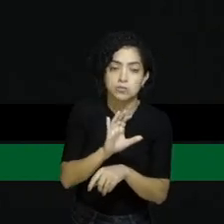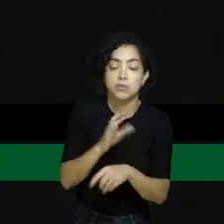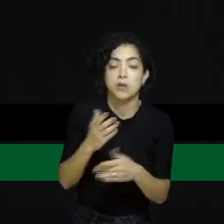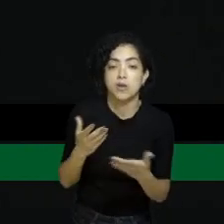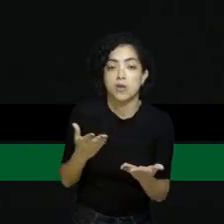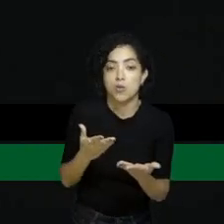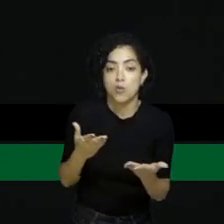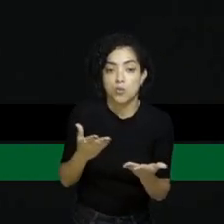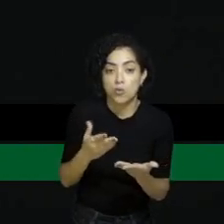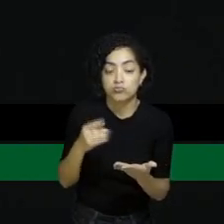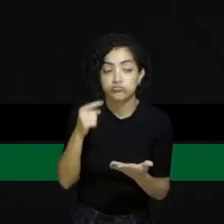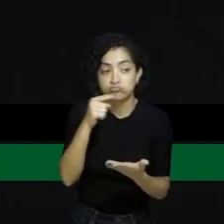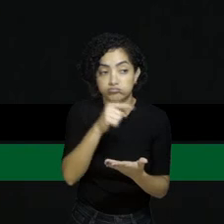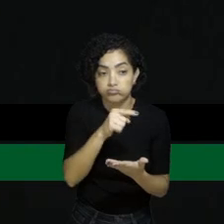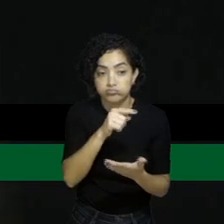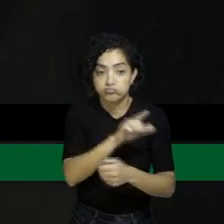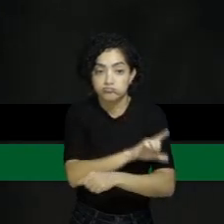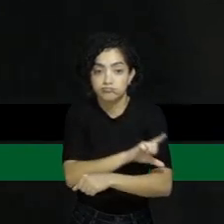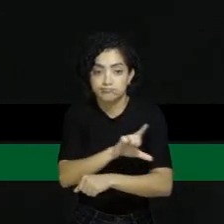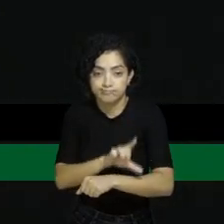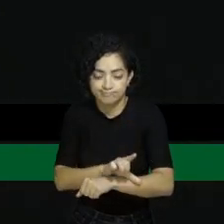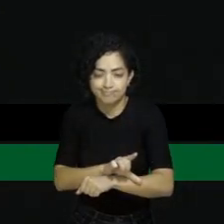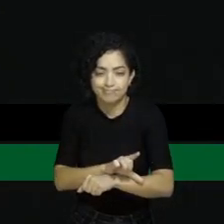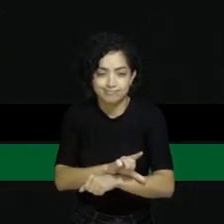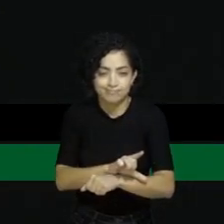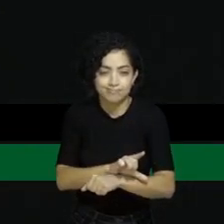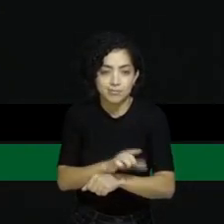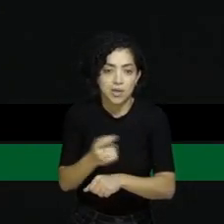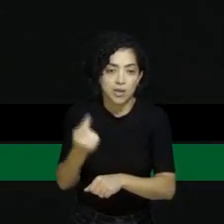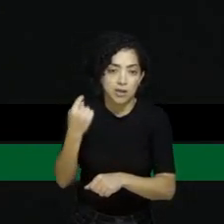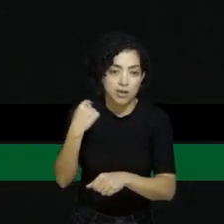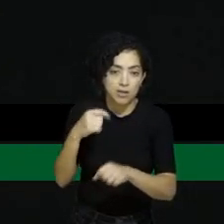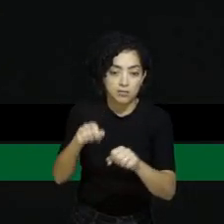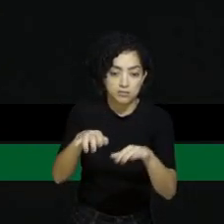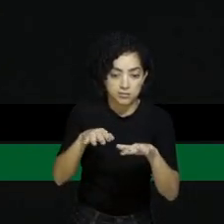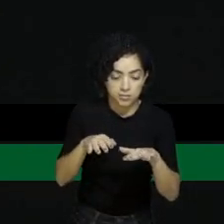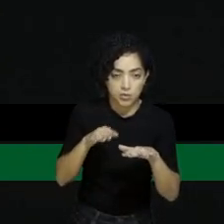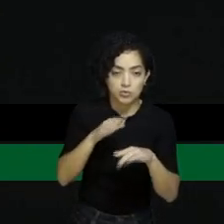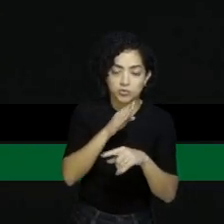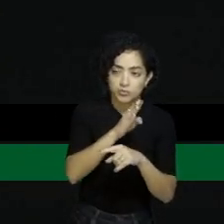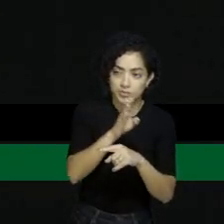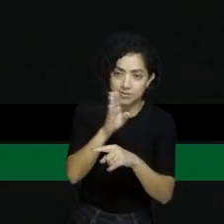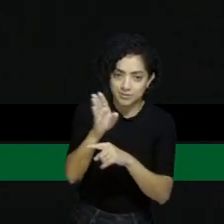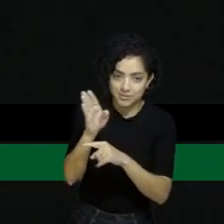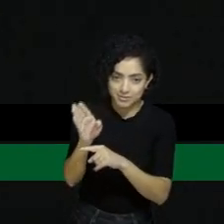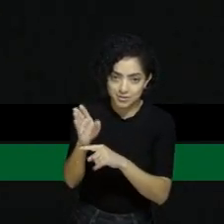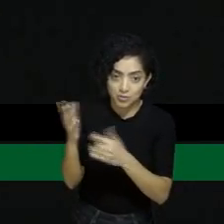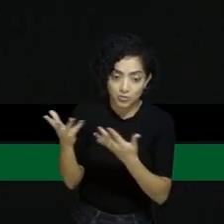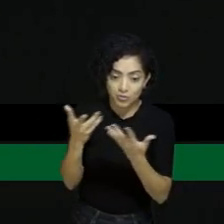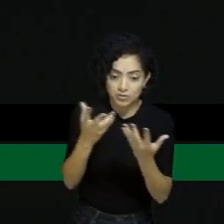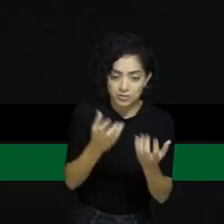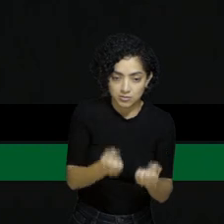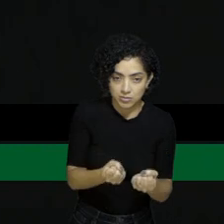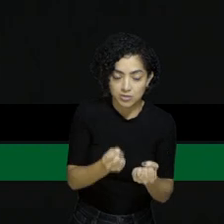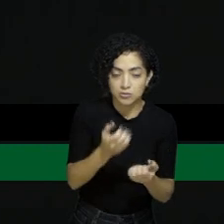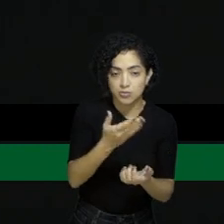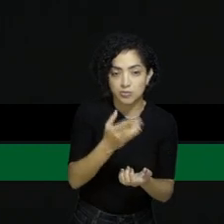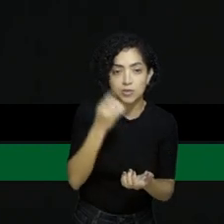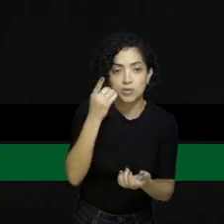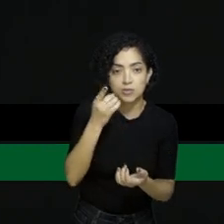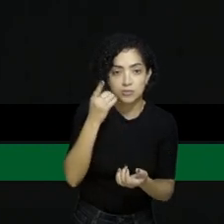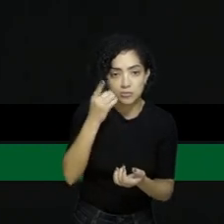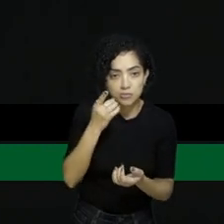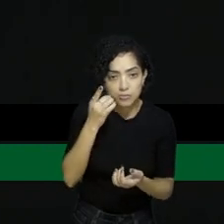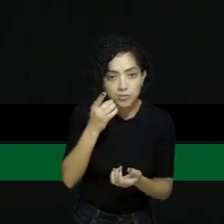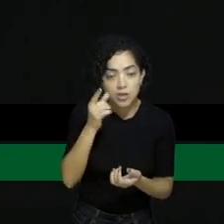oportunidade de estar lá em Lages, na última sessão itinerante, onde fomos recebidos pelo eminente deputado Mário Mota, Lucas